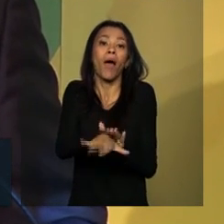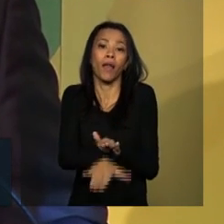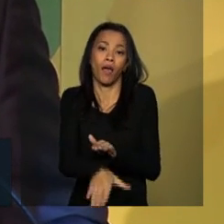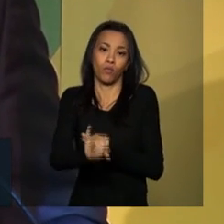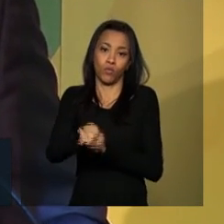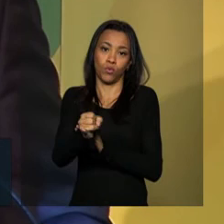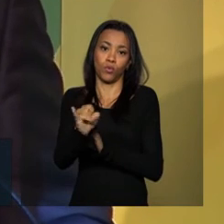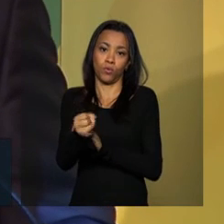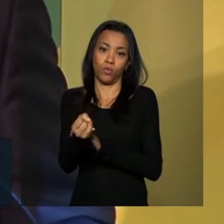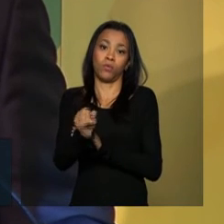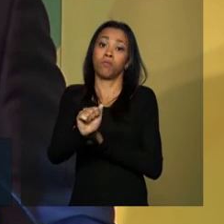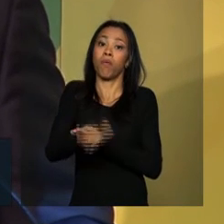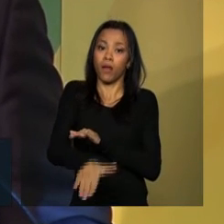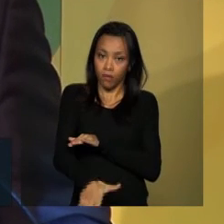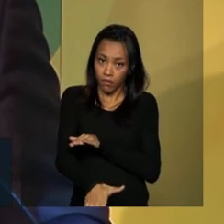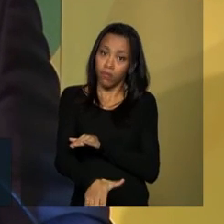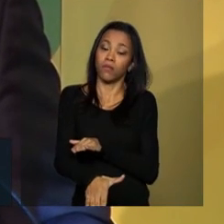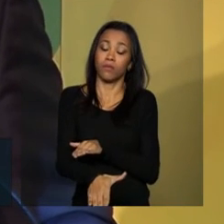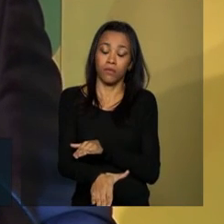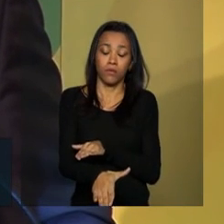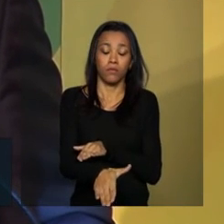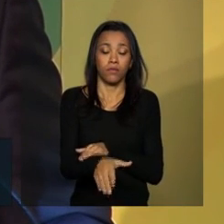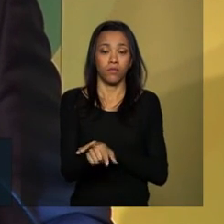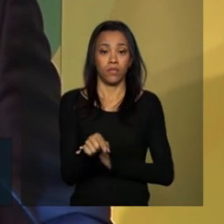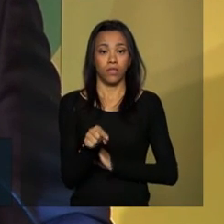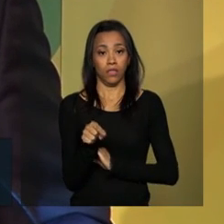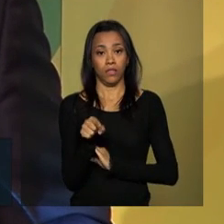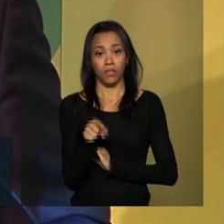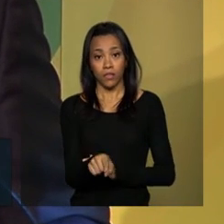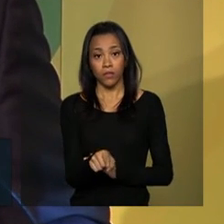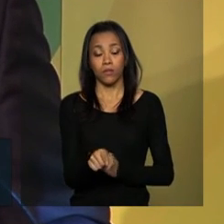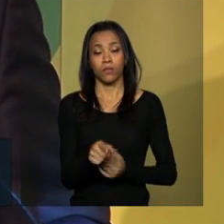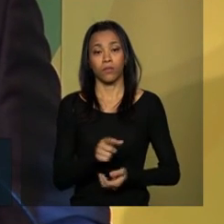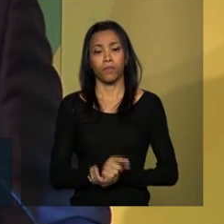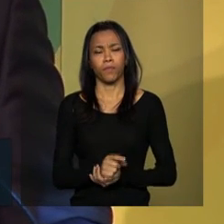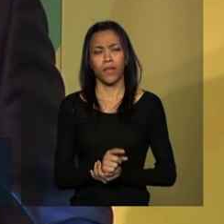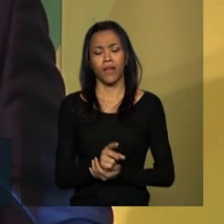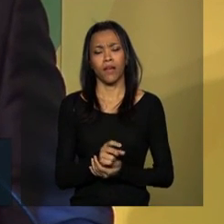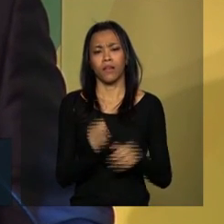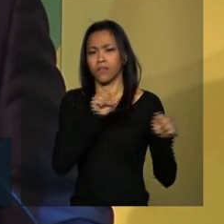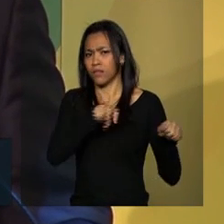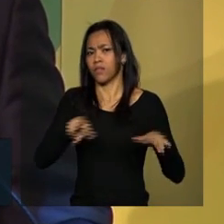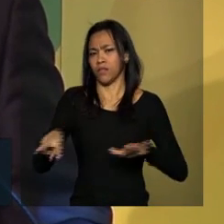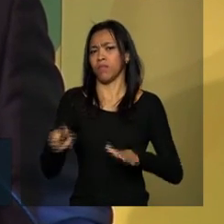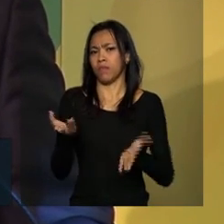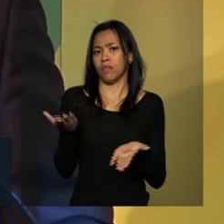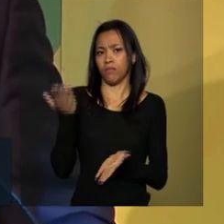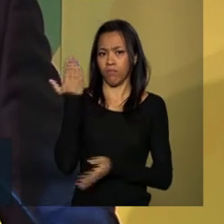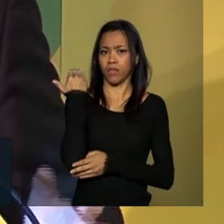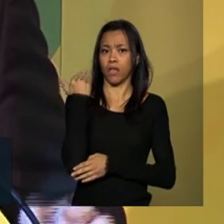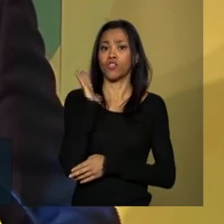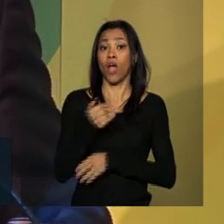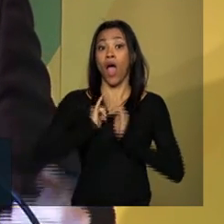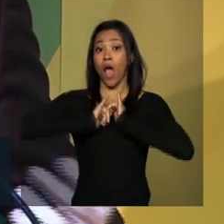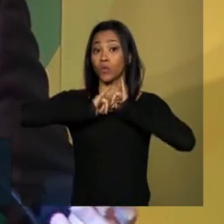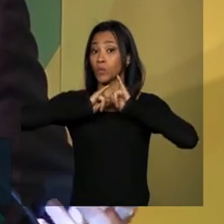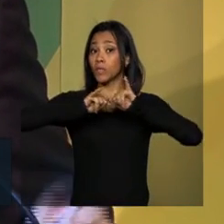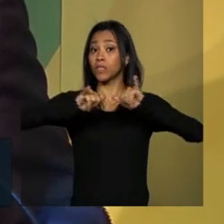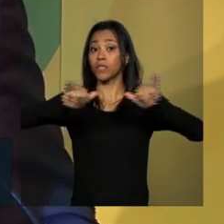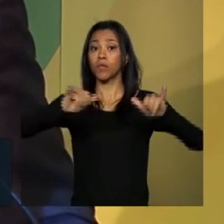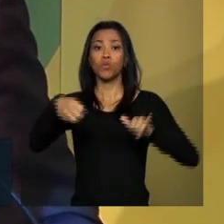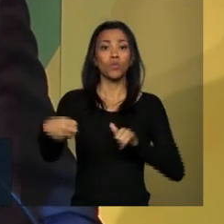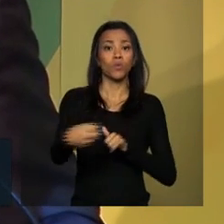aquela pressão do orçamento. E a semana passada nós anunciamos novas condições do